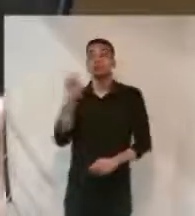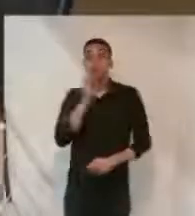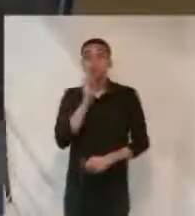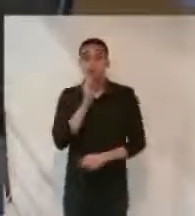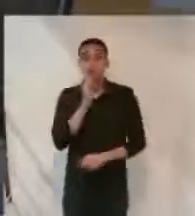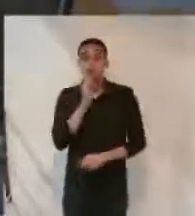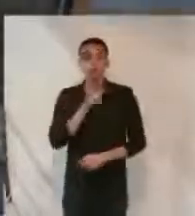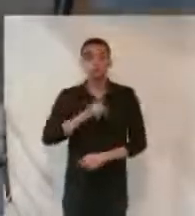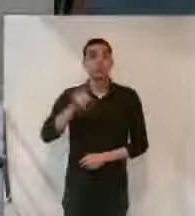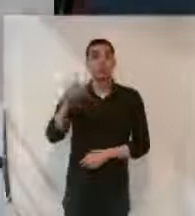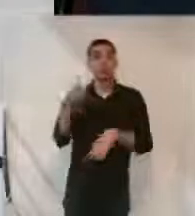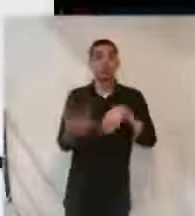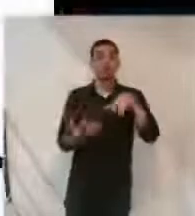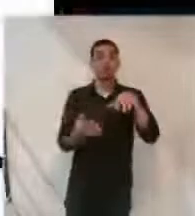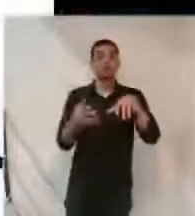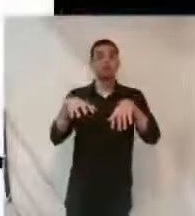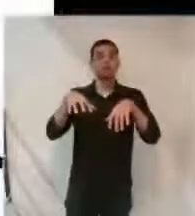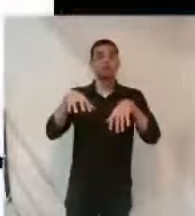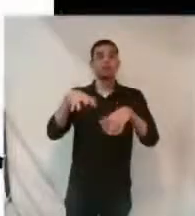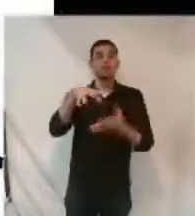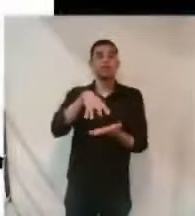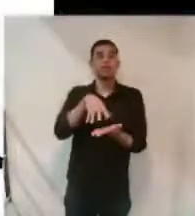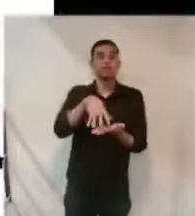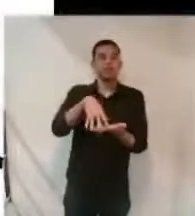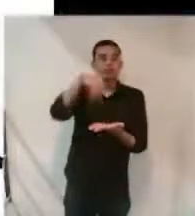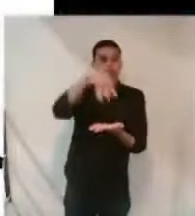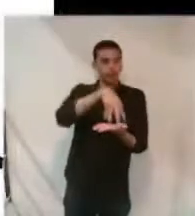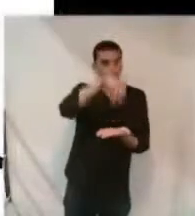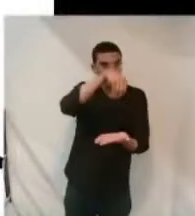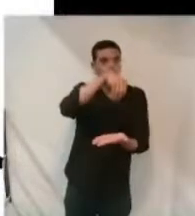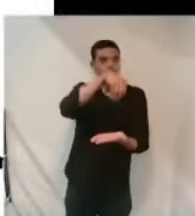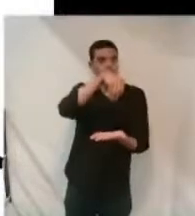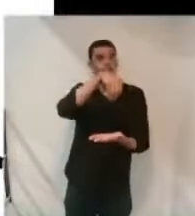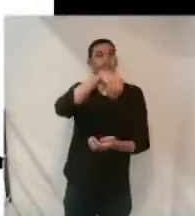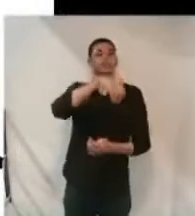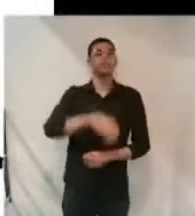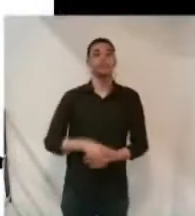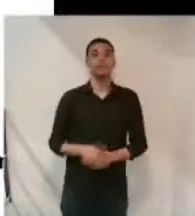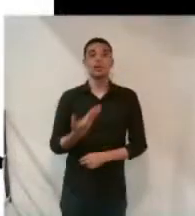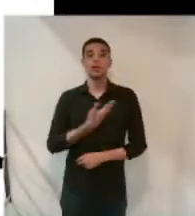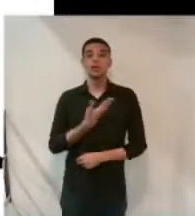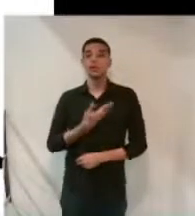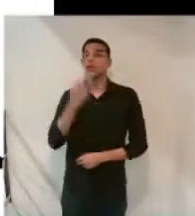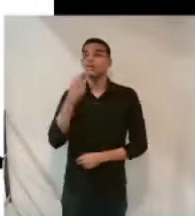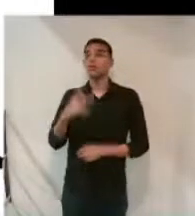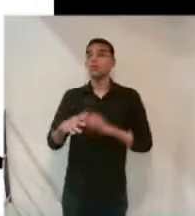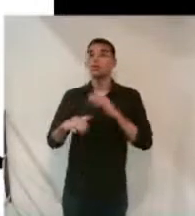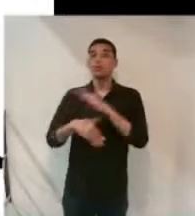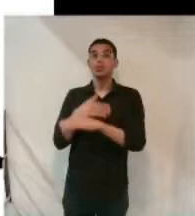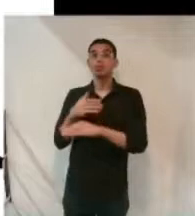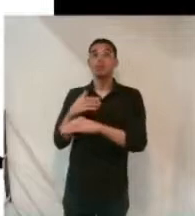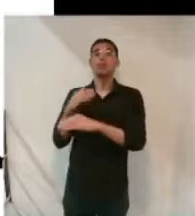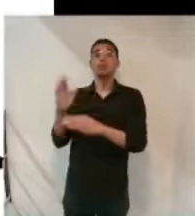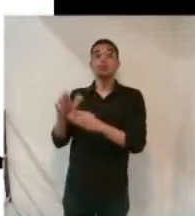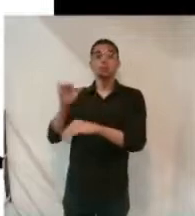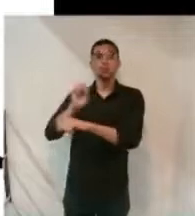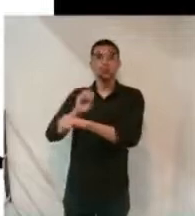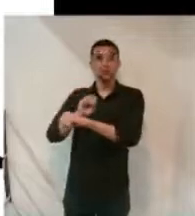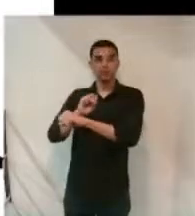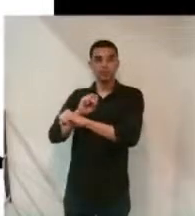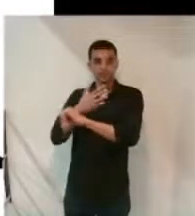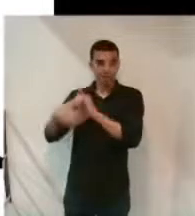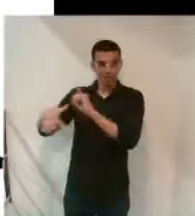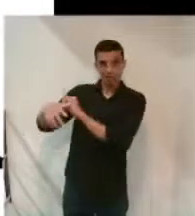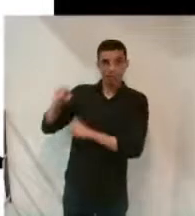de Noronha, como a nossa colega disse, que tudo é trazido da ilha para o continente, quer dizer,